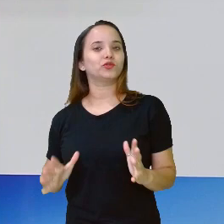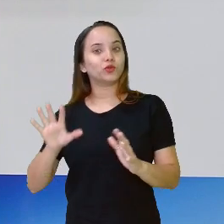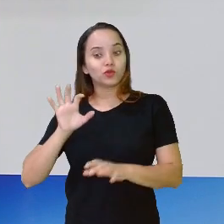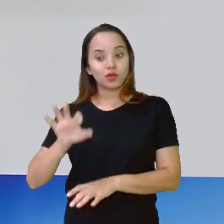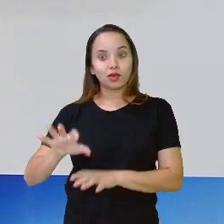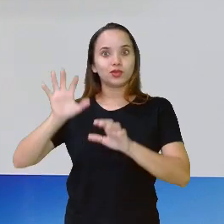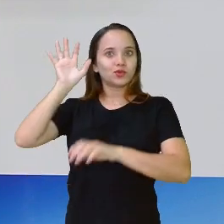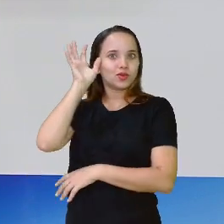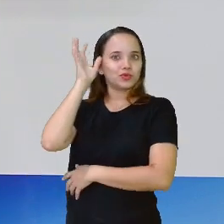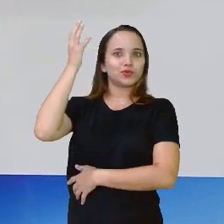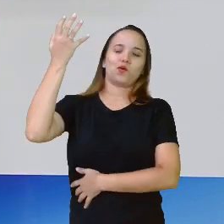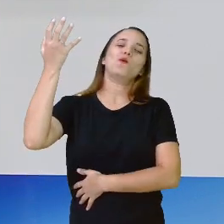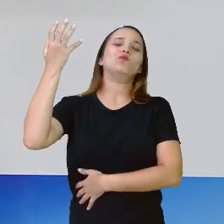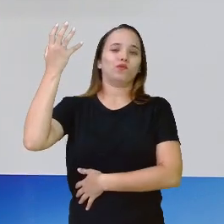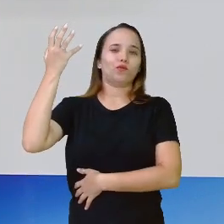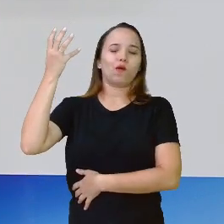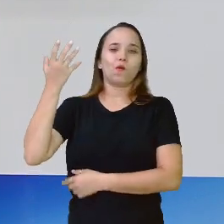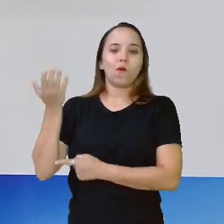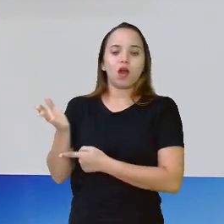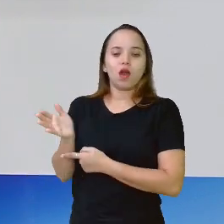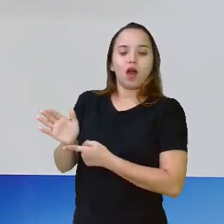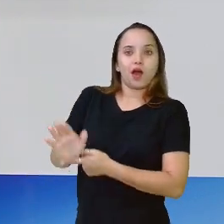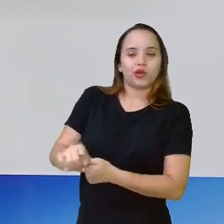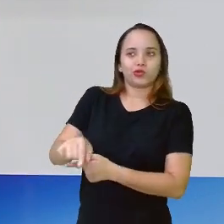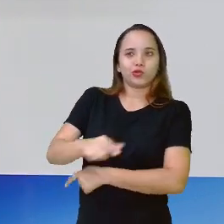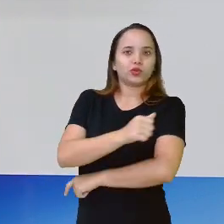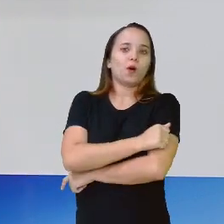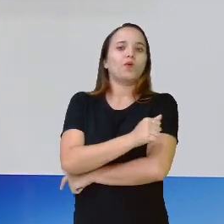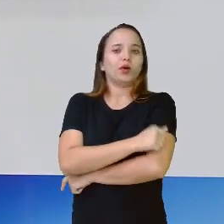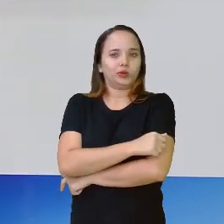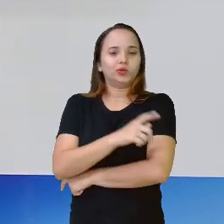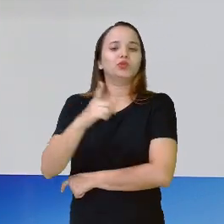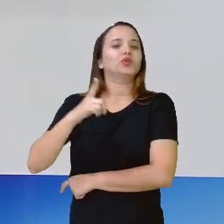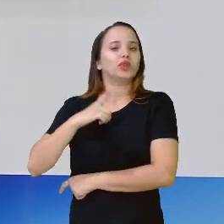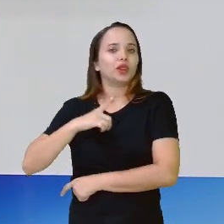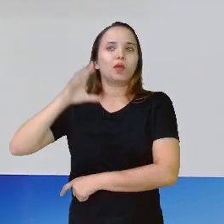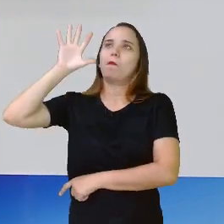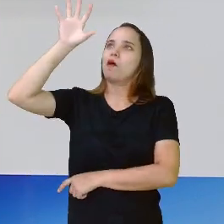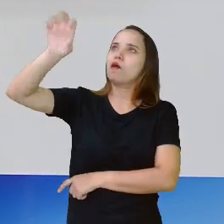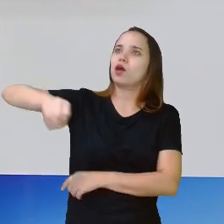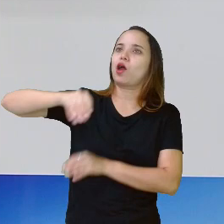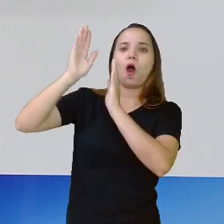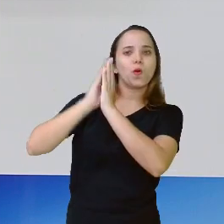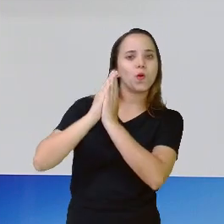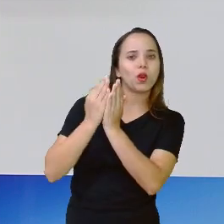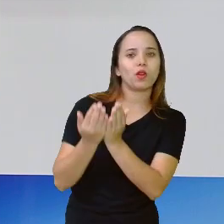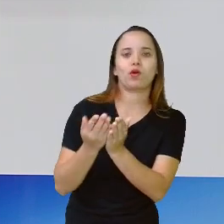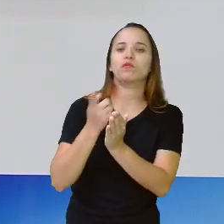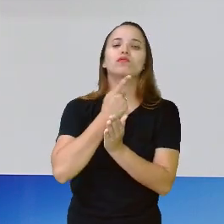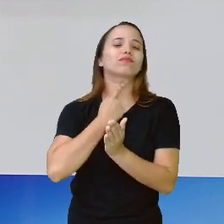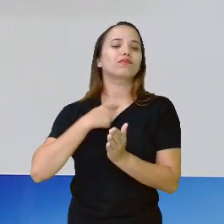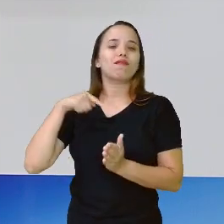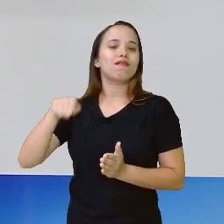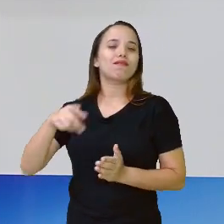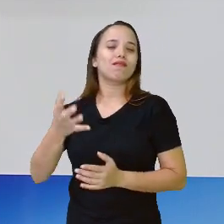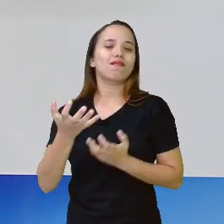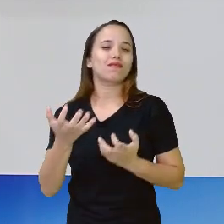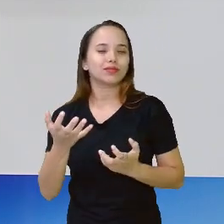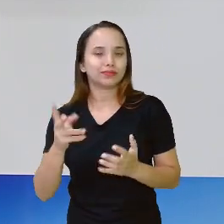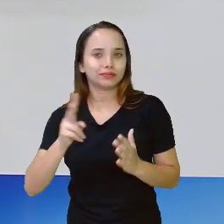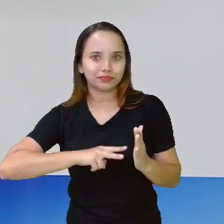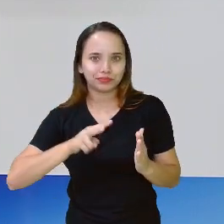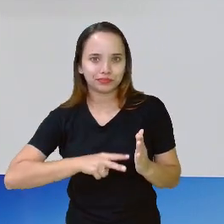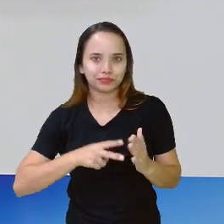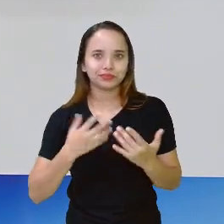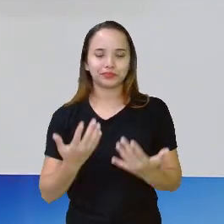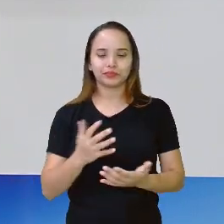contemplou, proporcionou ele pegar o livro que ele tinha o desejo de ler. Então, é essa